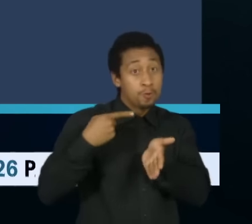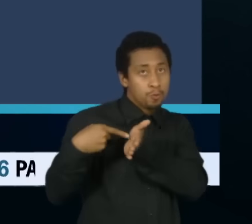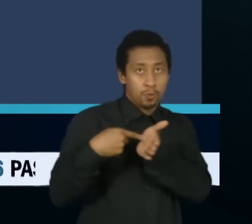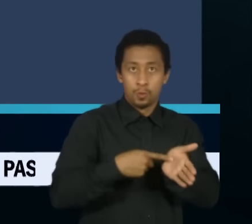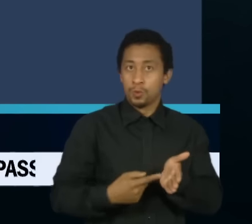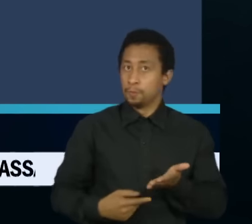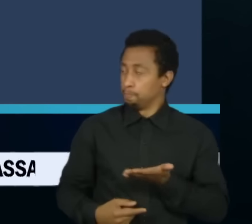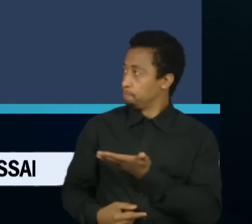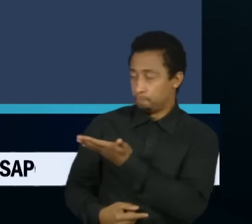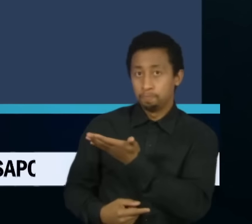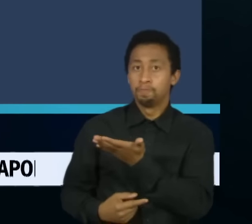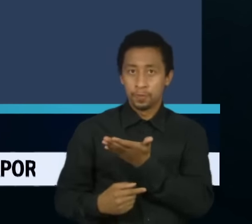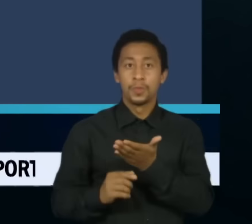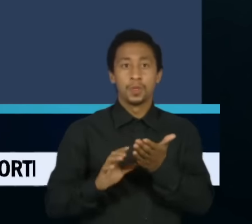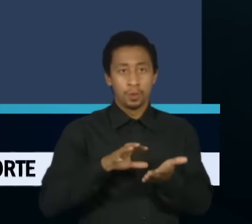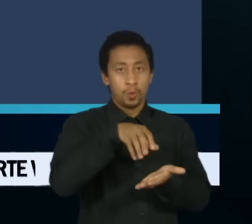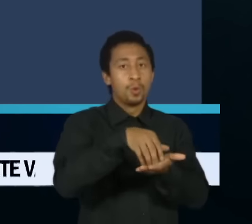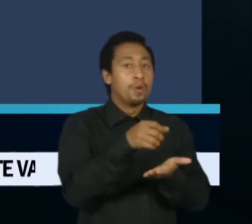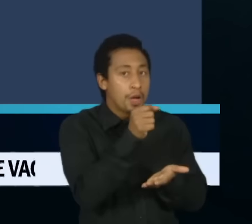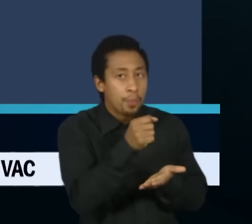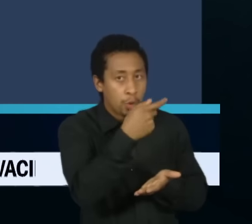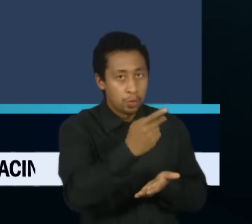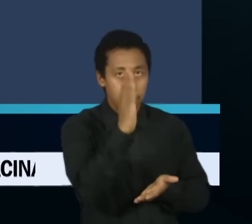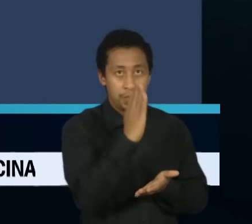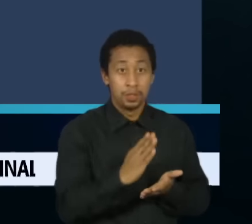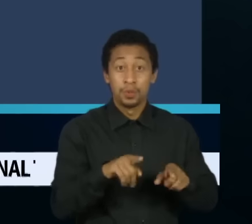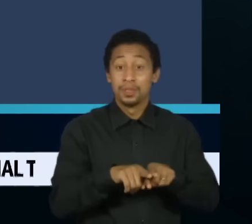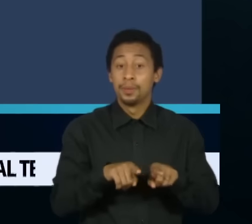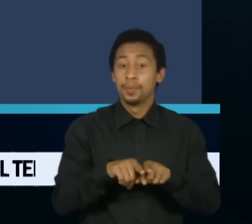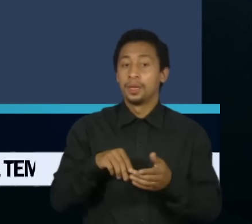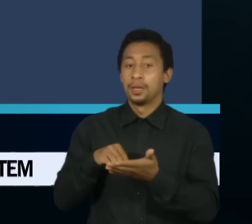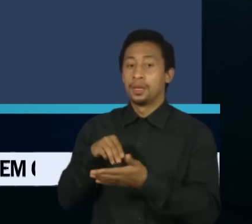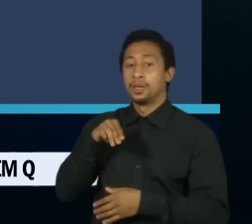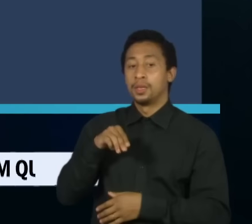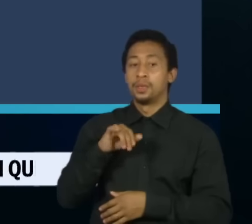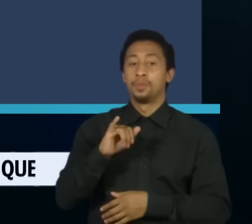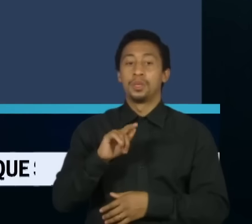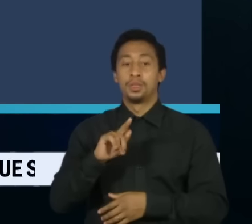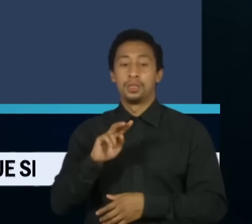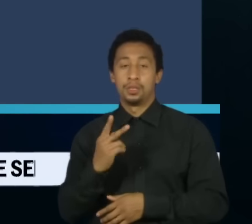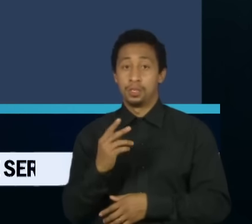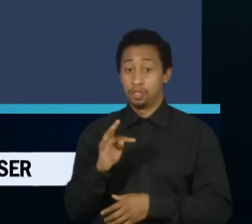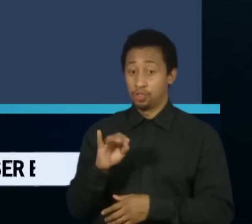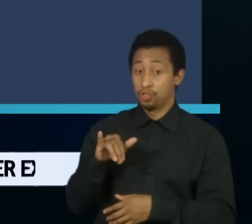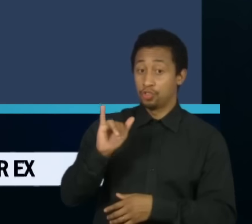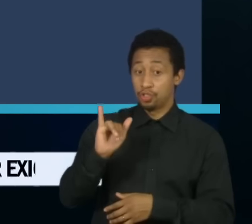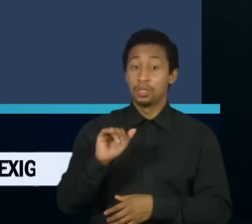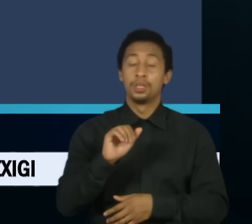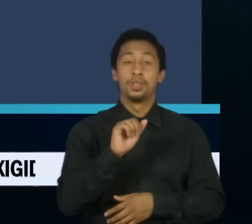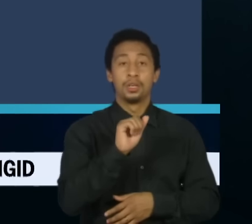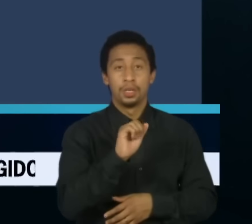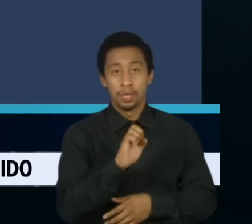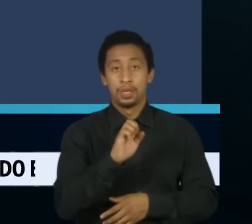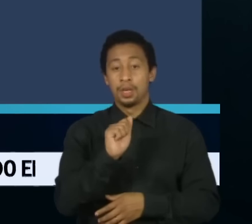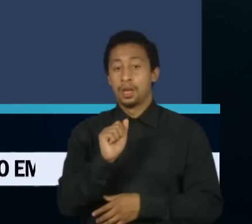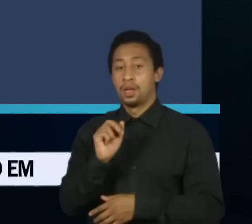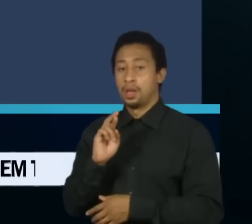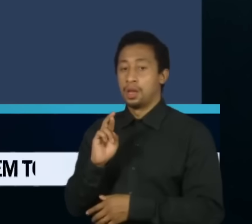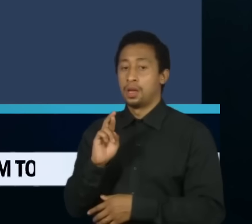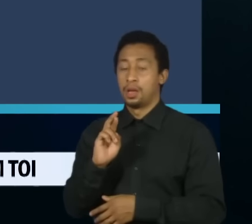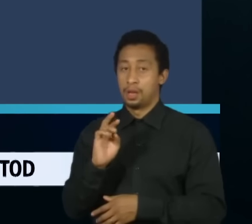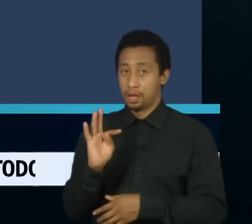Repórter Brasil e Mighty Earth. Elas apontam que o principal frigorífico do Brasil, a JBS, pratica a chamada lavagem